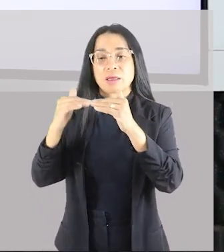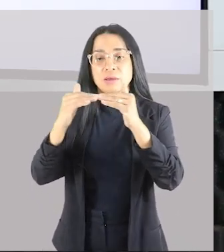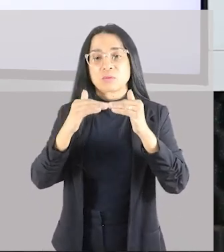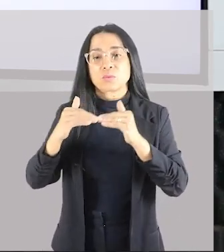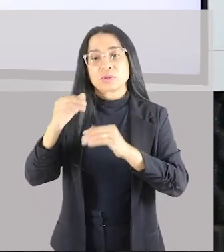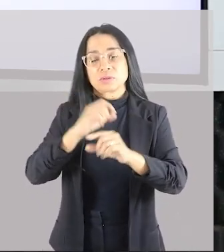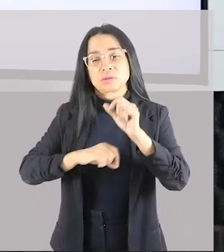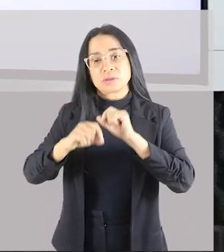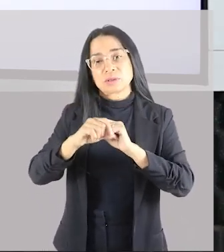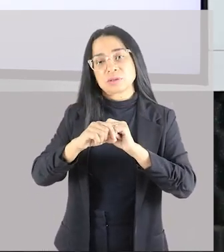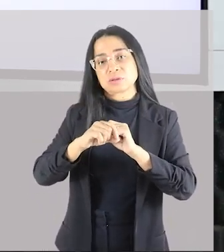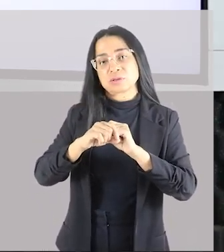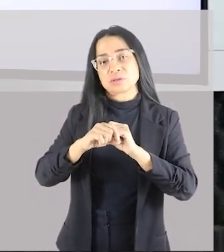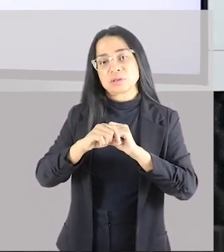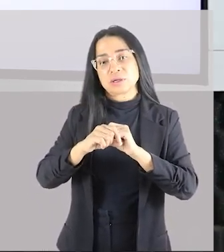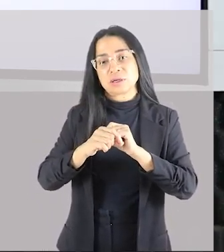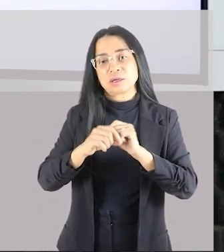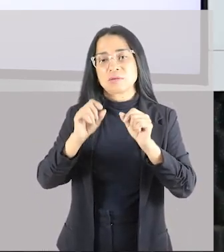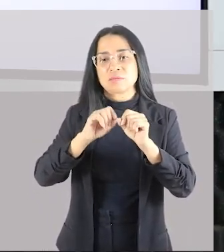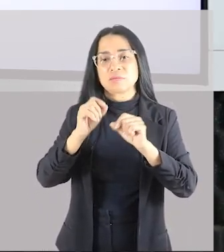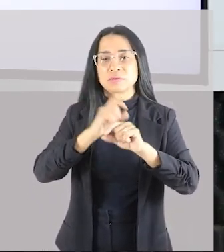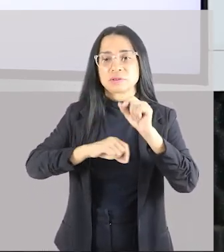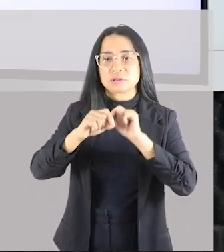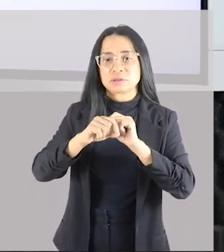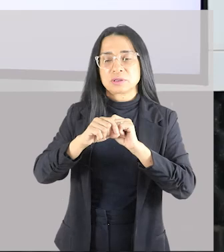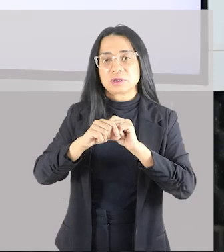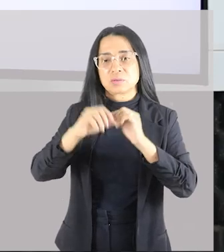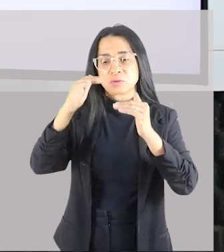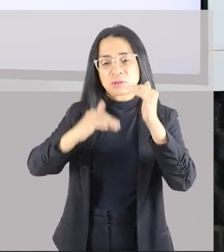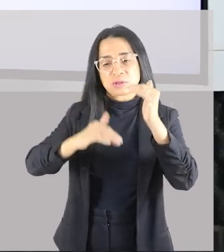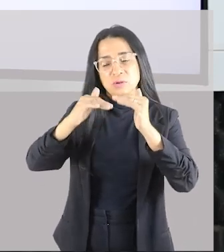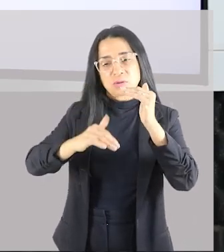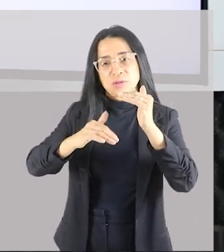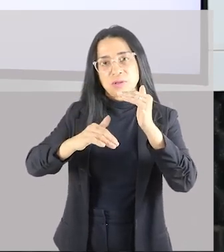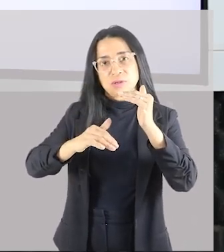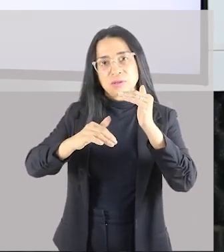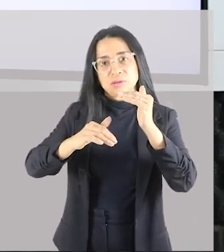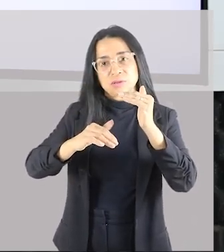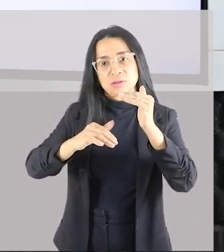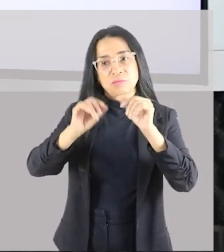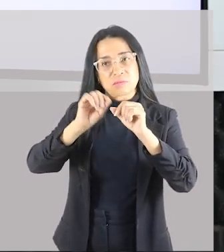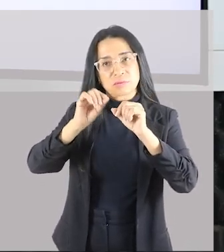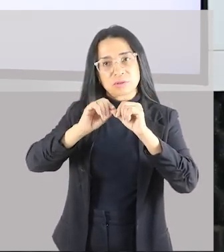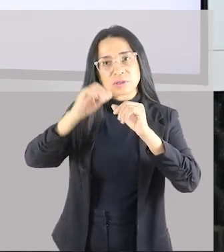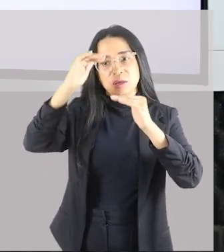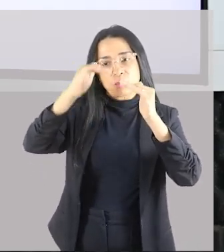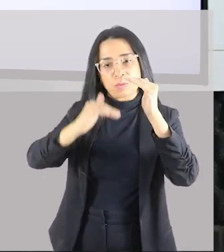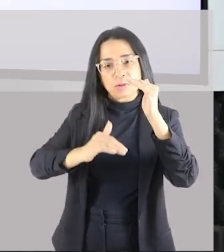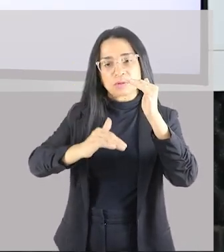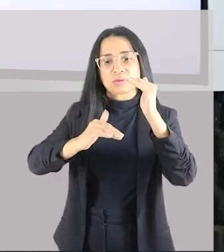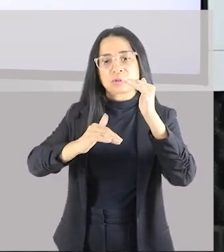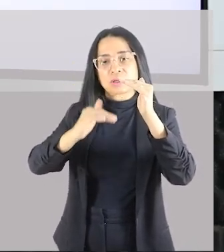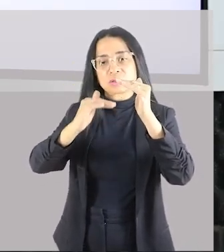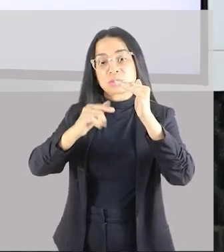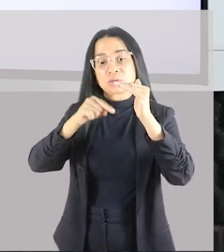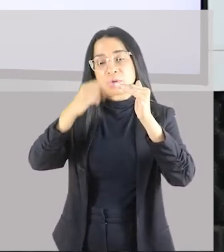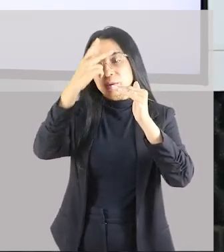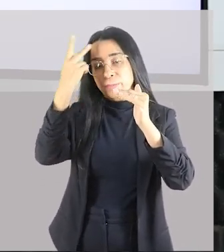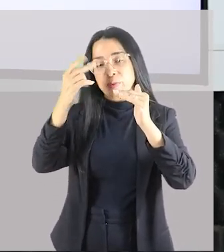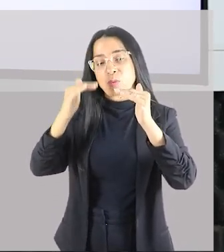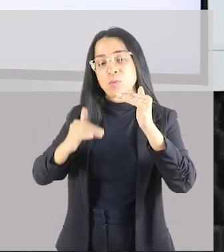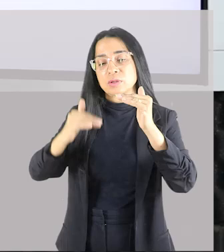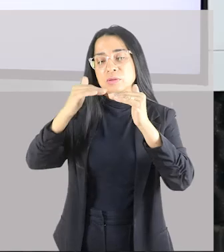com desigualdade para com desiguais. Vou falar de novo. Agir com desigualdade para com os desiguais.